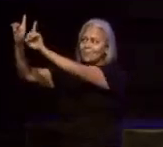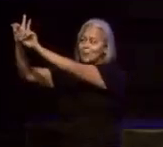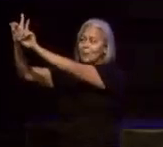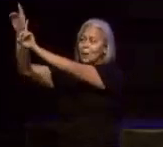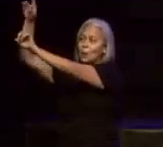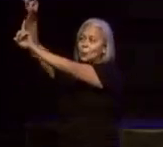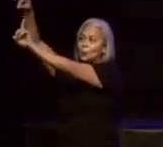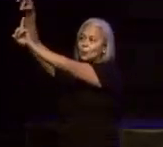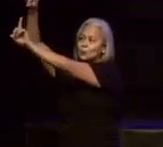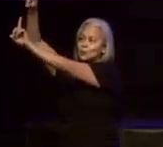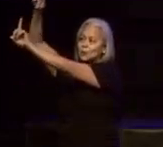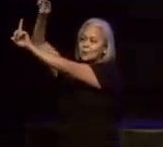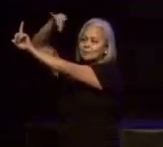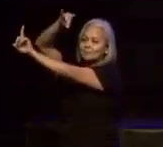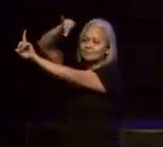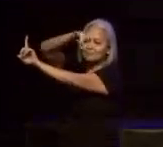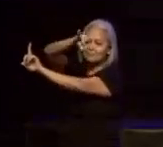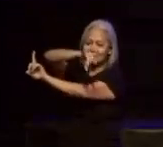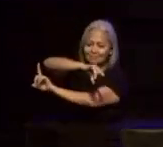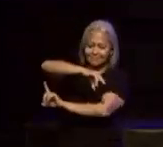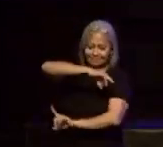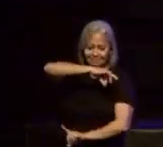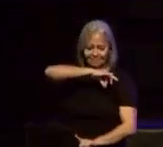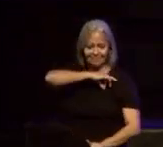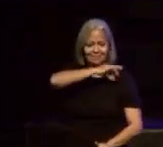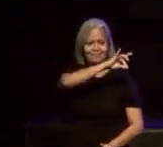Porque ele cumpriu perfeito e completamente o seu